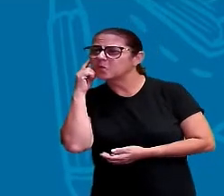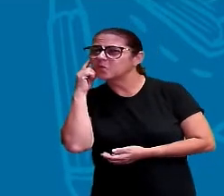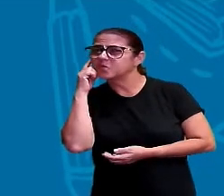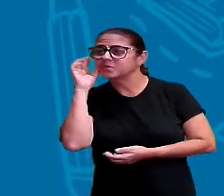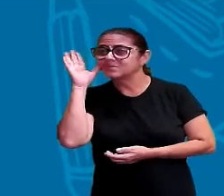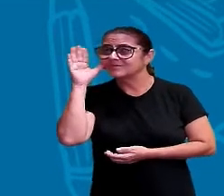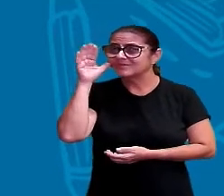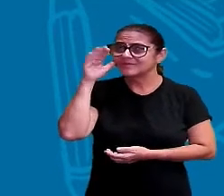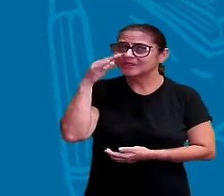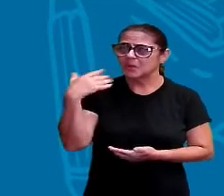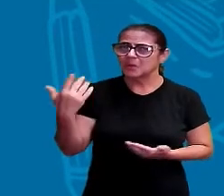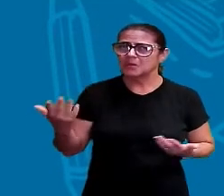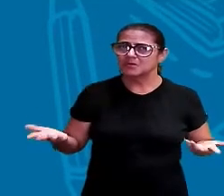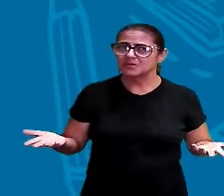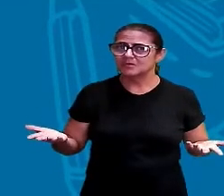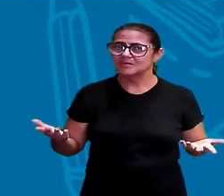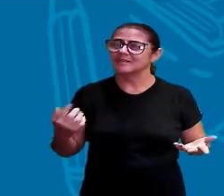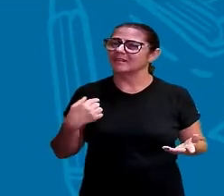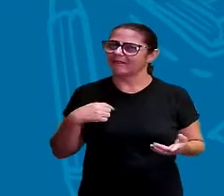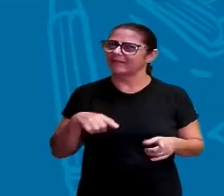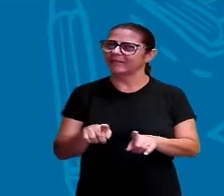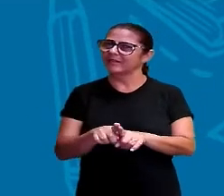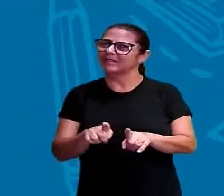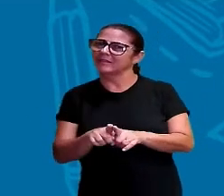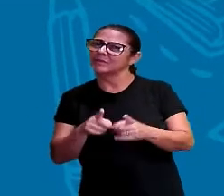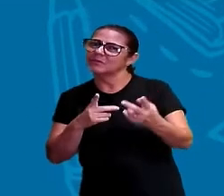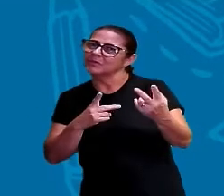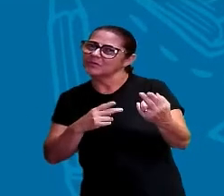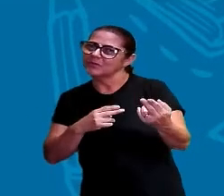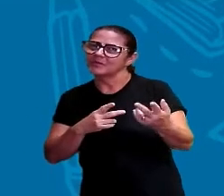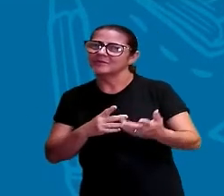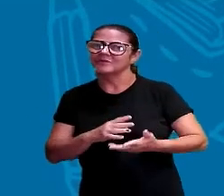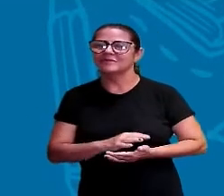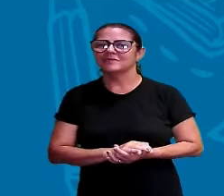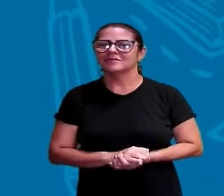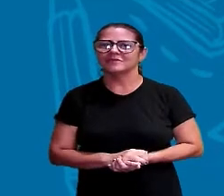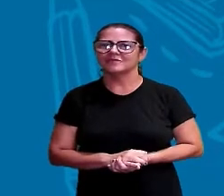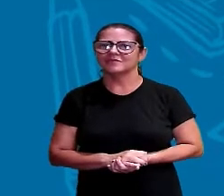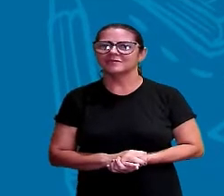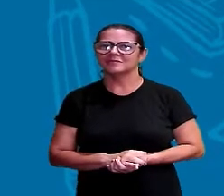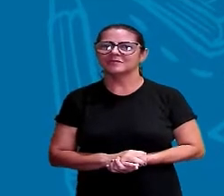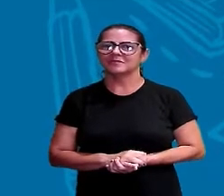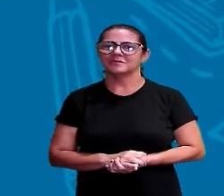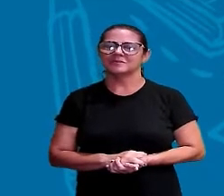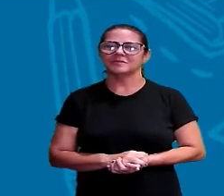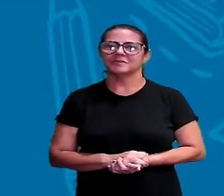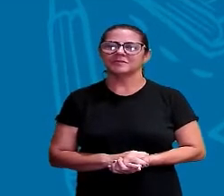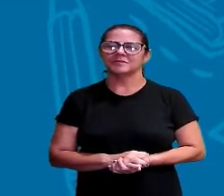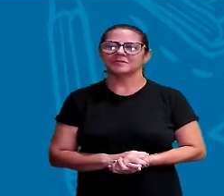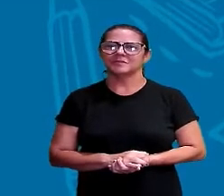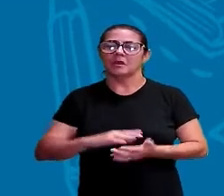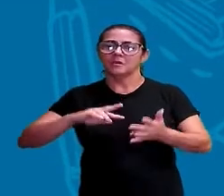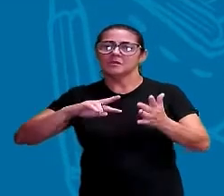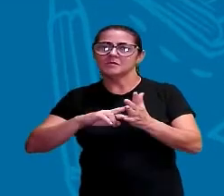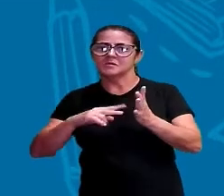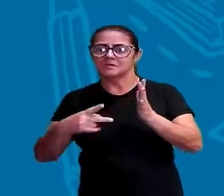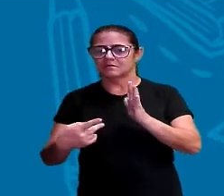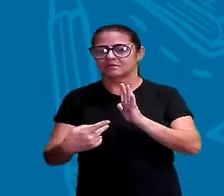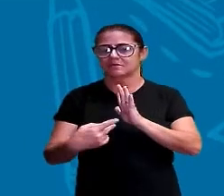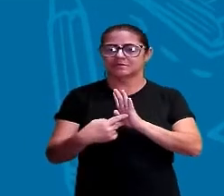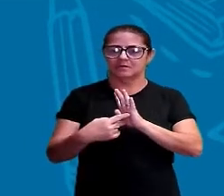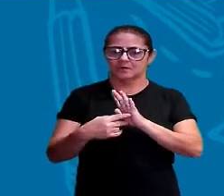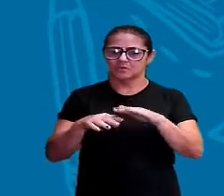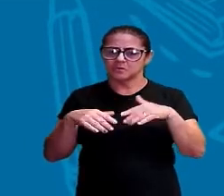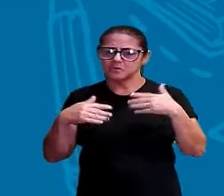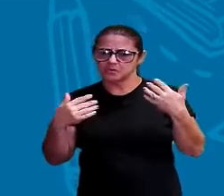não estão não? Eu estou mega curiosa. Será? Gente, vamos saber qual o significado?